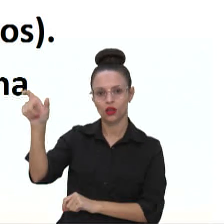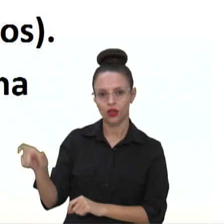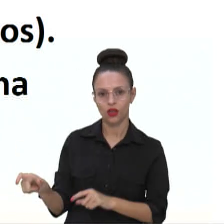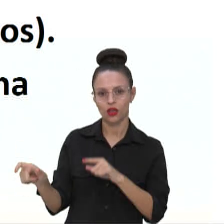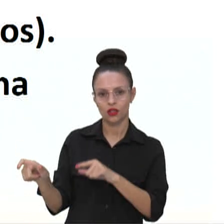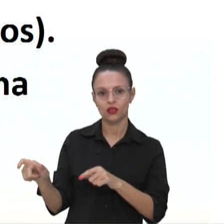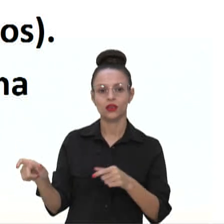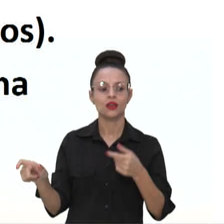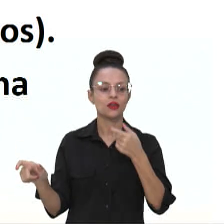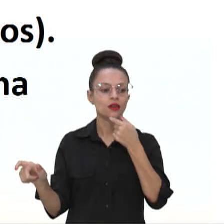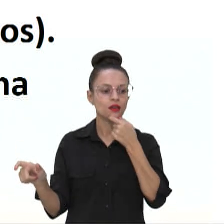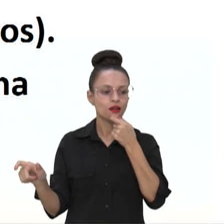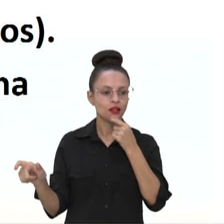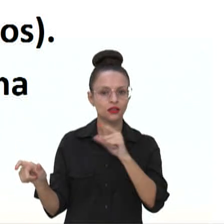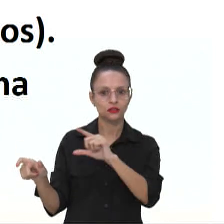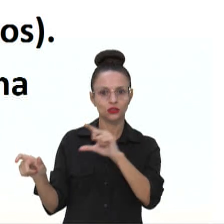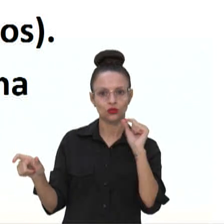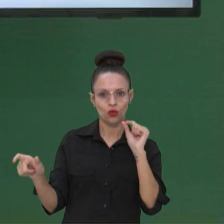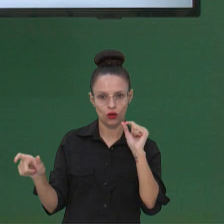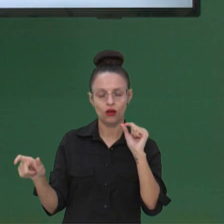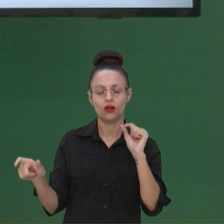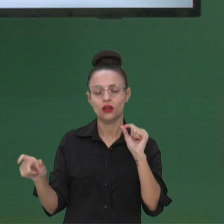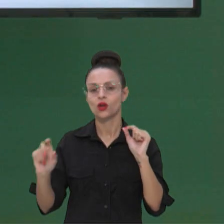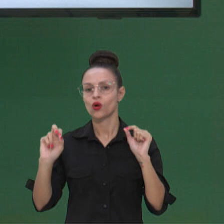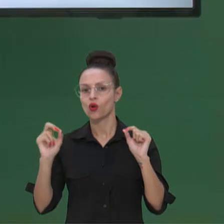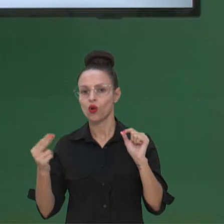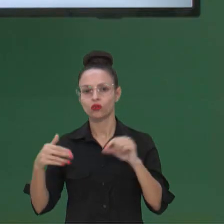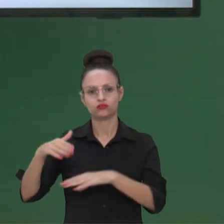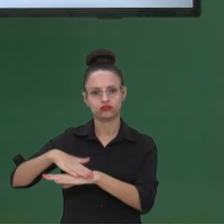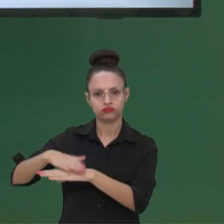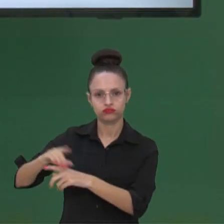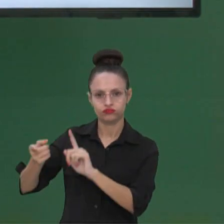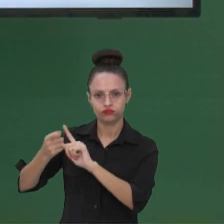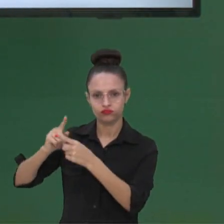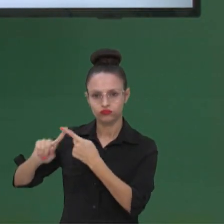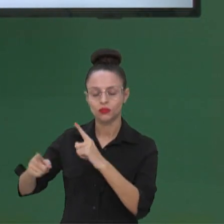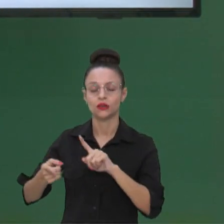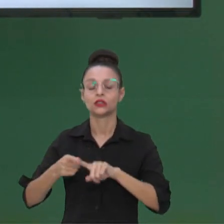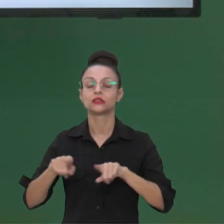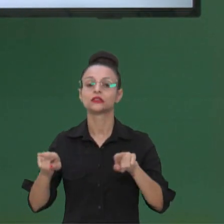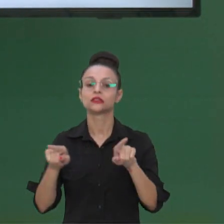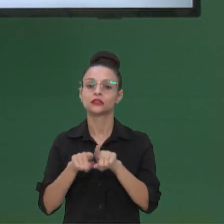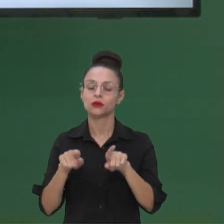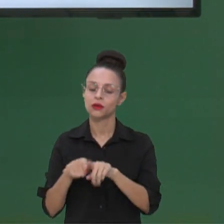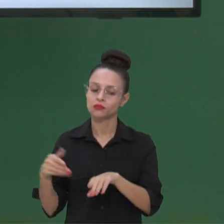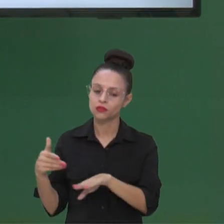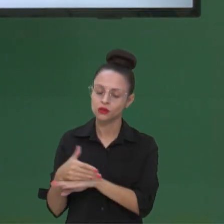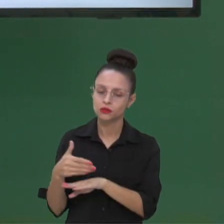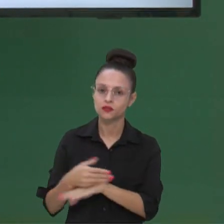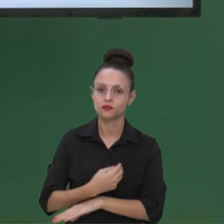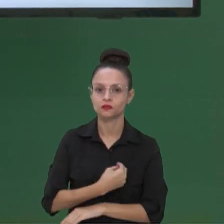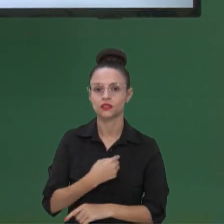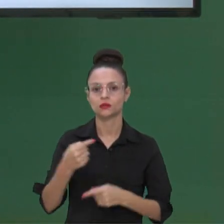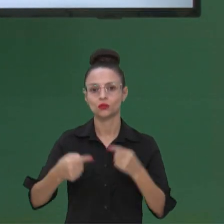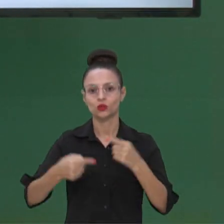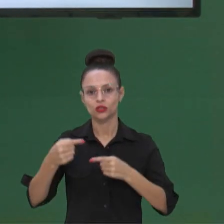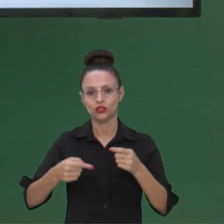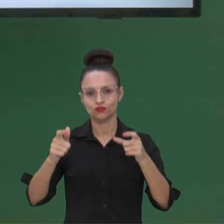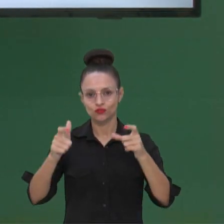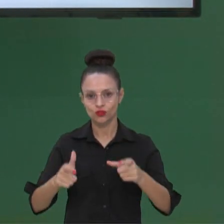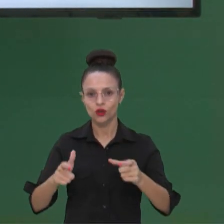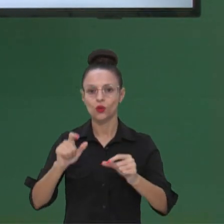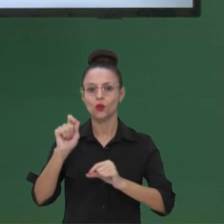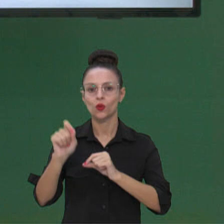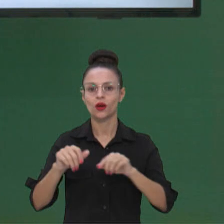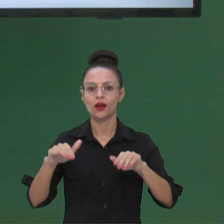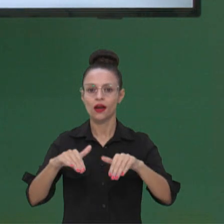governo inglês quanto escolhido pelos colonos, e havia ainda intensa participação dos colonos na vida política da colônia. Essa